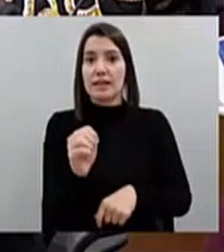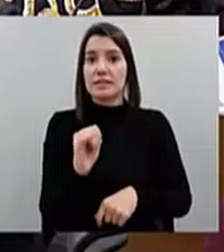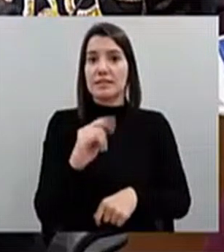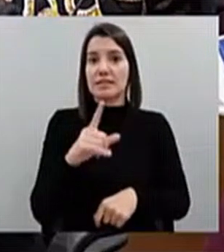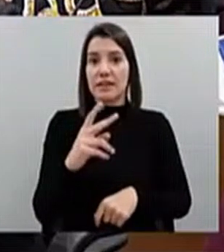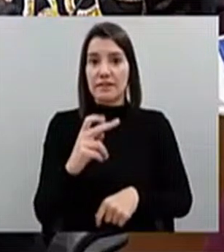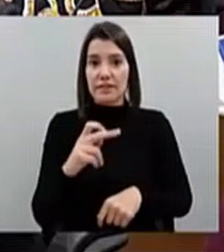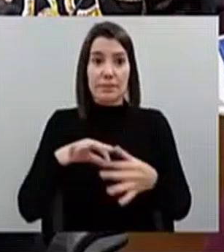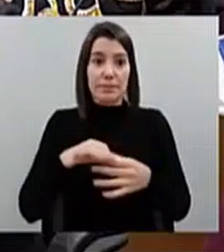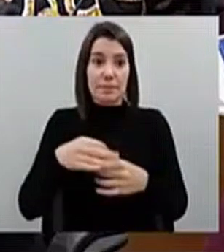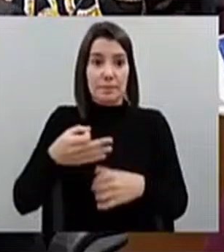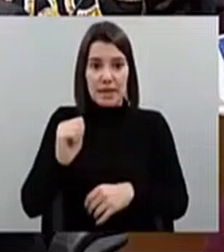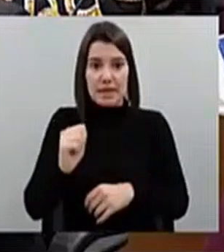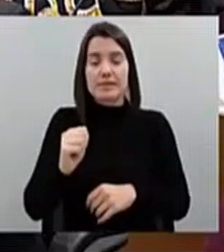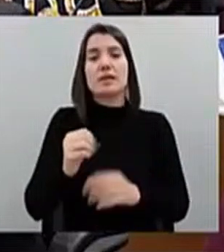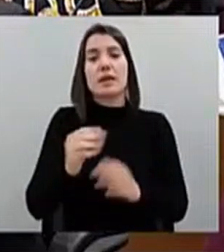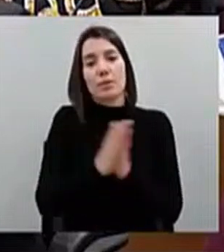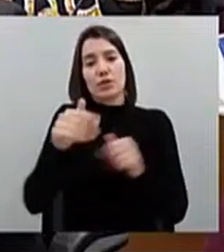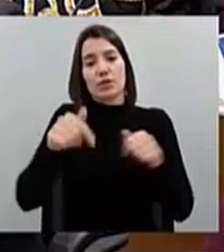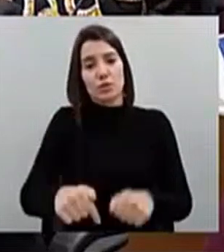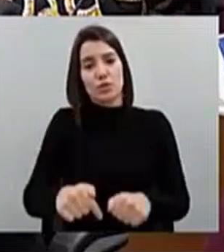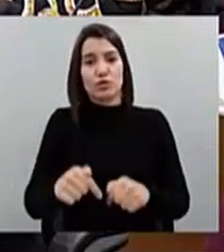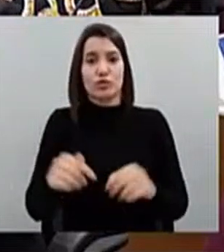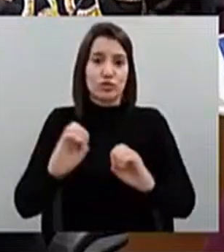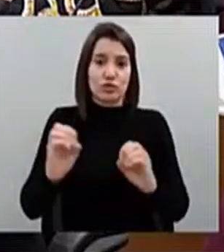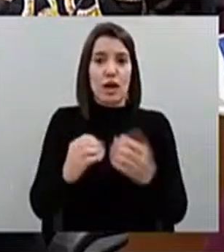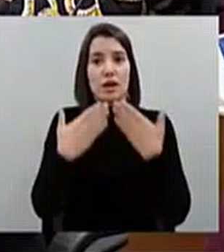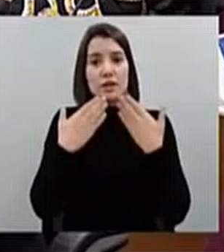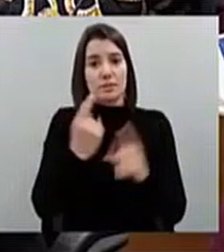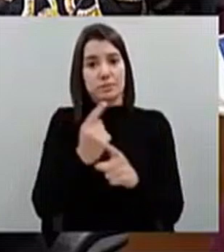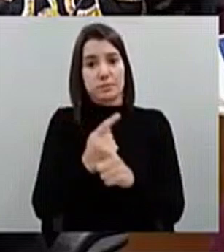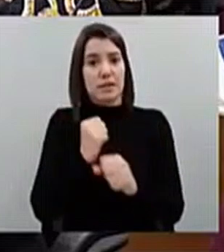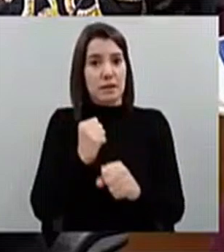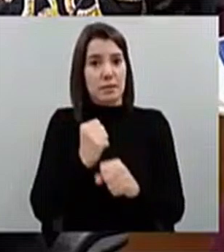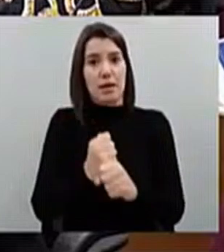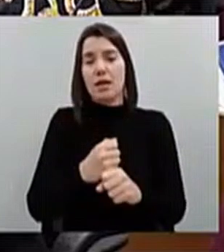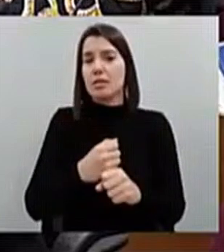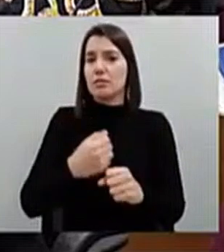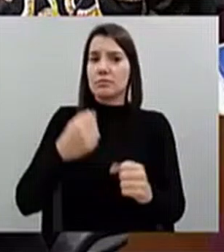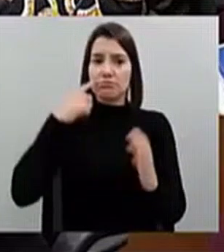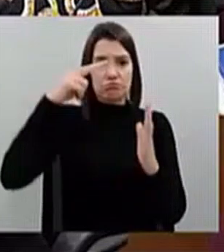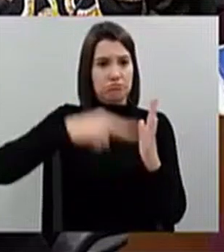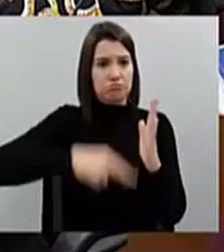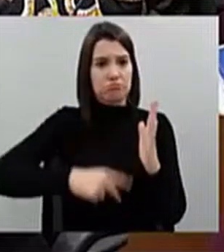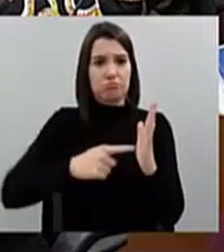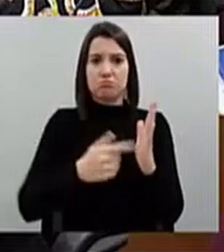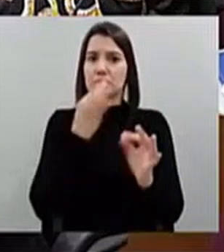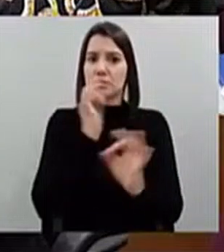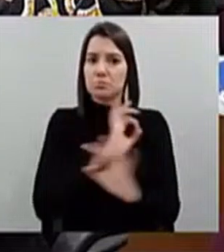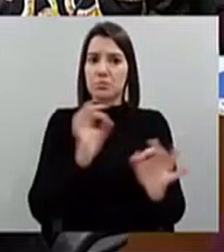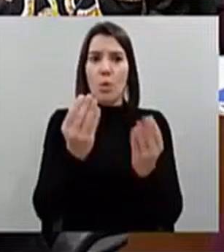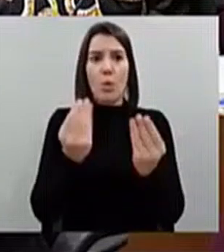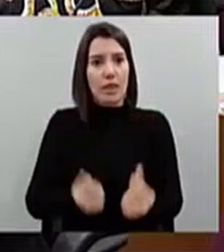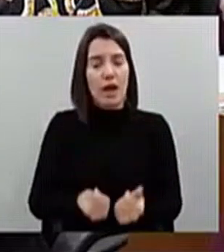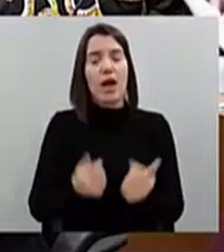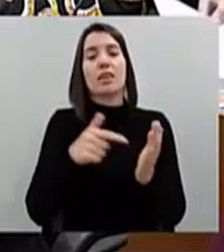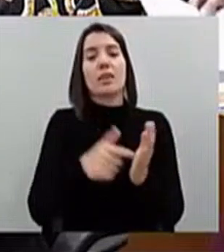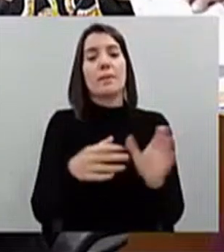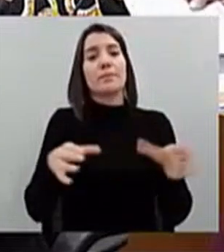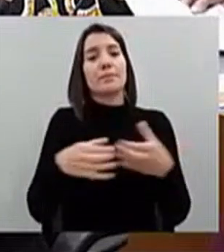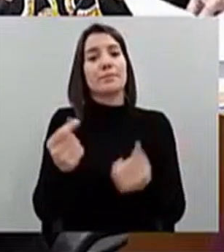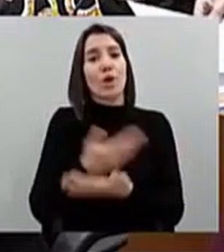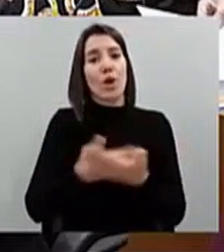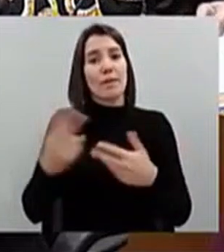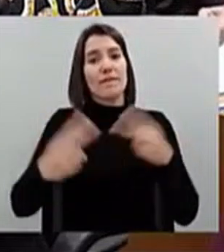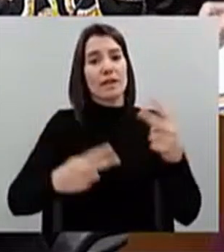aproveito, mesmo não estando cá hoje, para agradecer o trabalho nestes pareceres, que é sempre de qualidade, e parecer esse que foi emanado pela Comissão de Economia, Finanças e